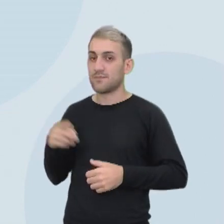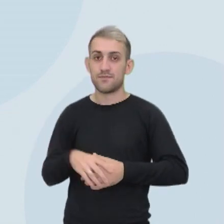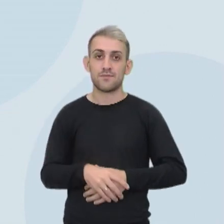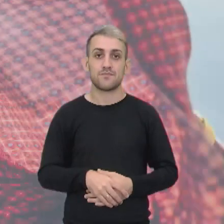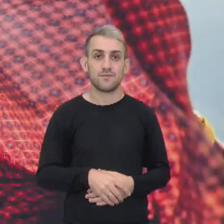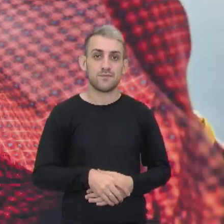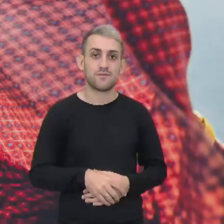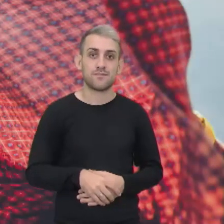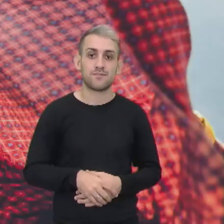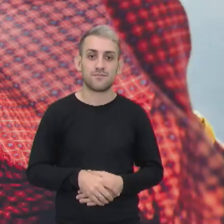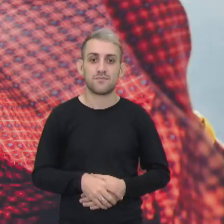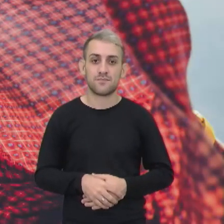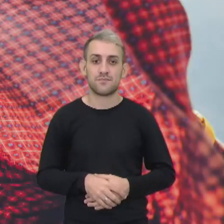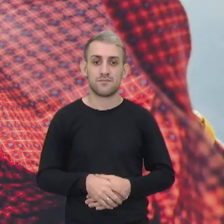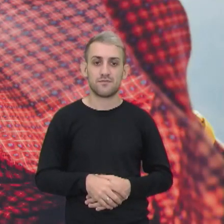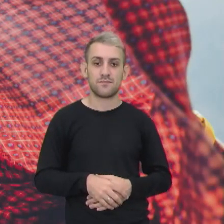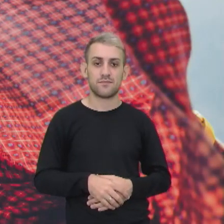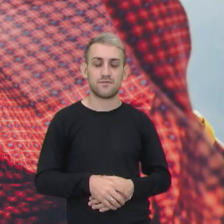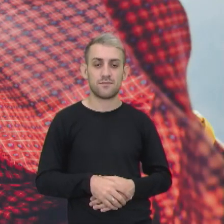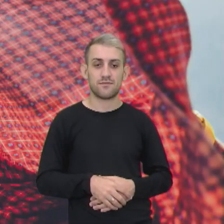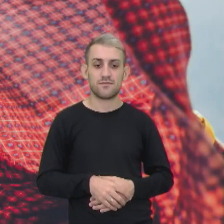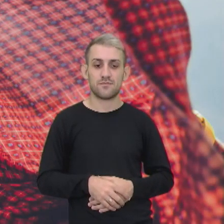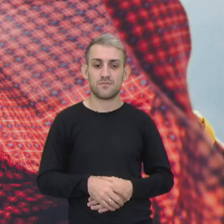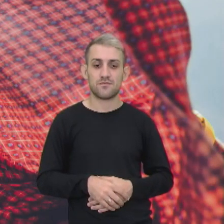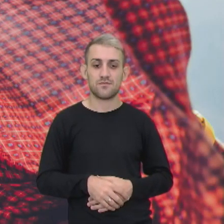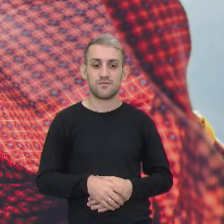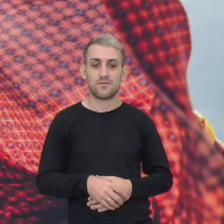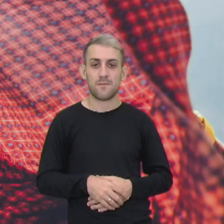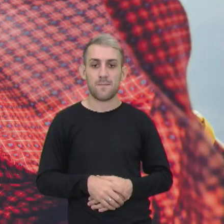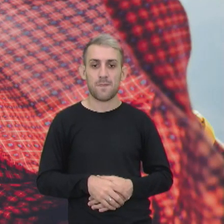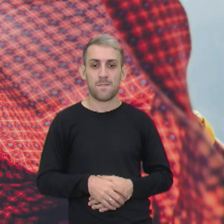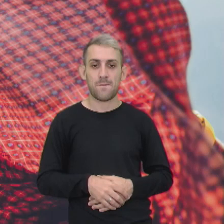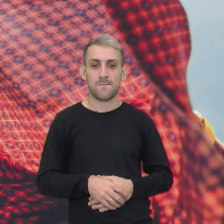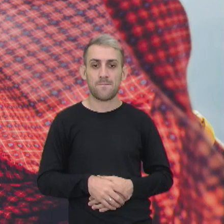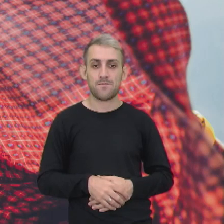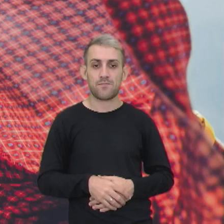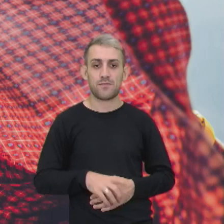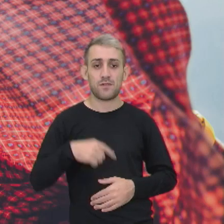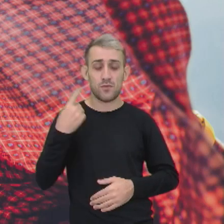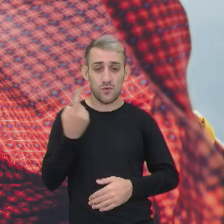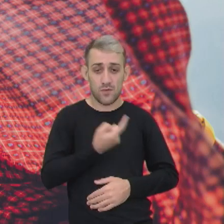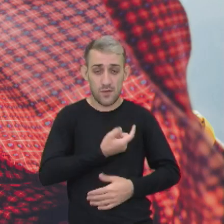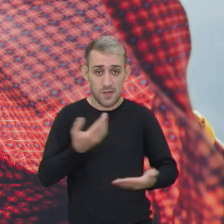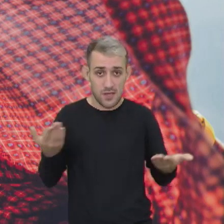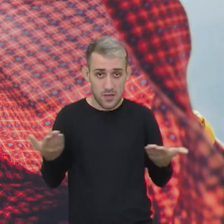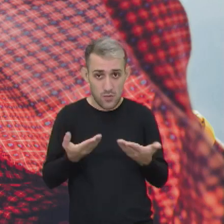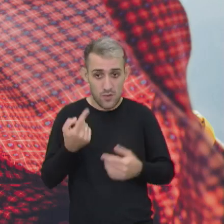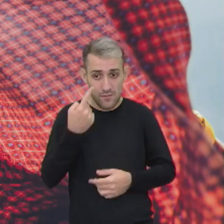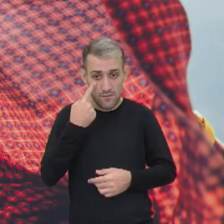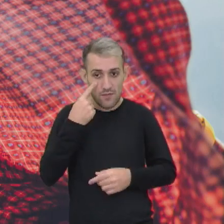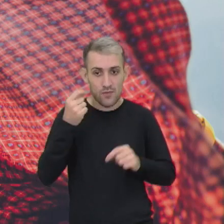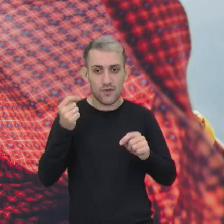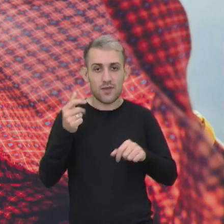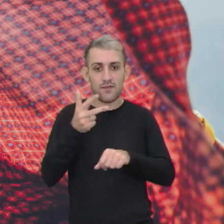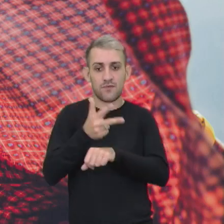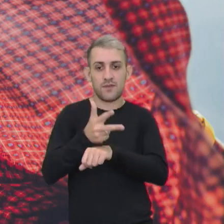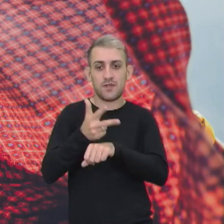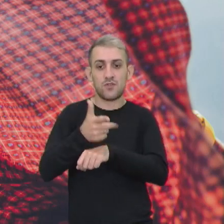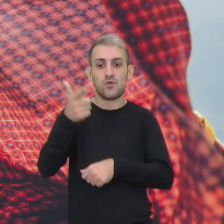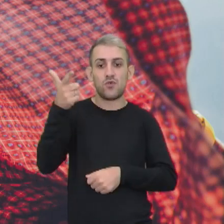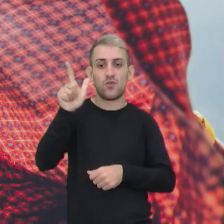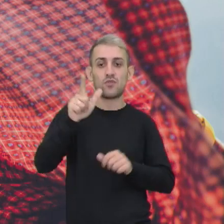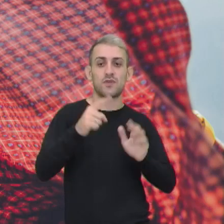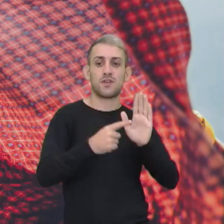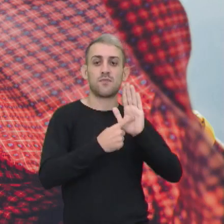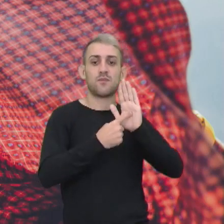Pessoal, pode voltar em mim um pouquinho. A gente vai ver então um outro vídeo, ele mostra